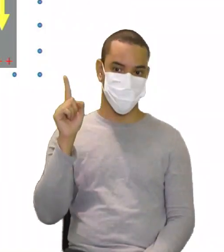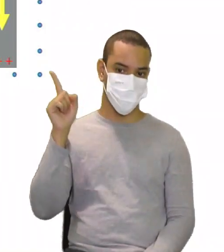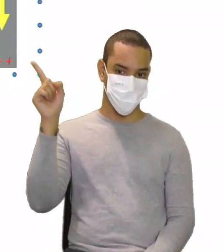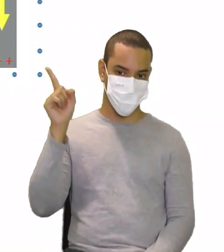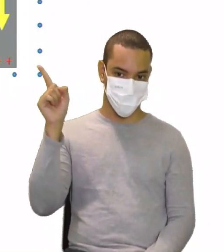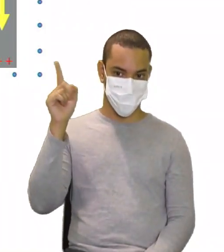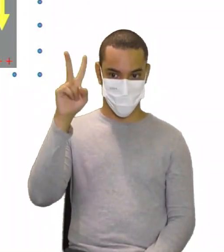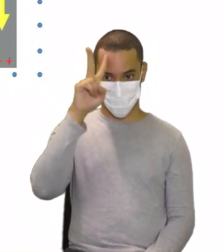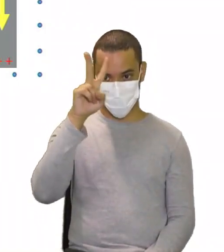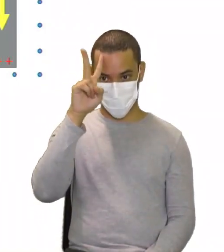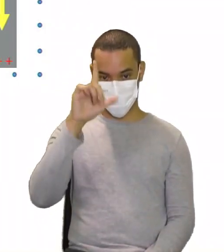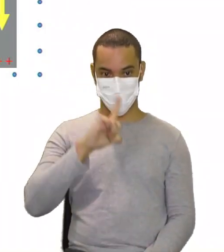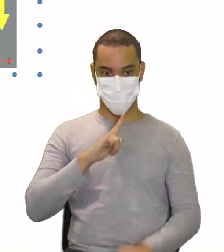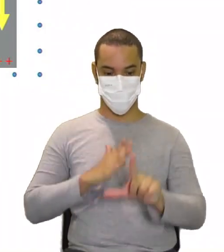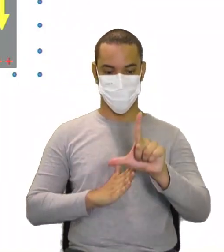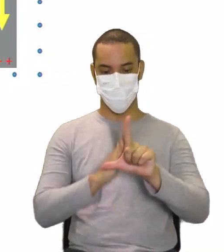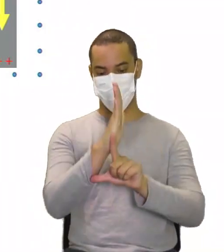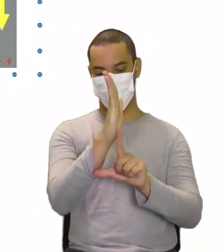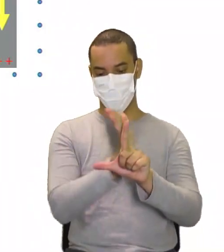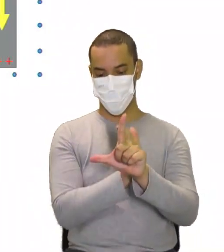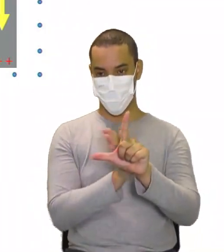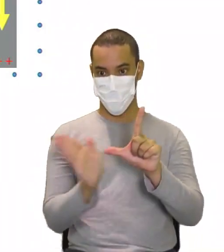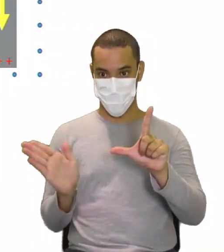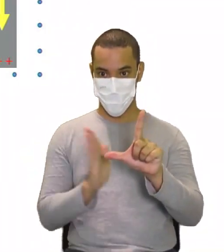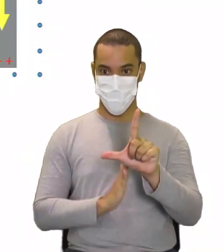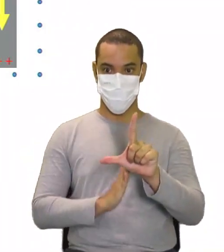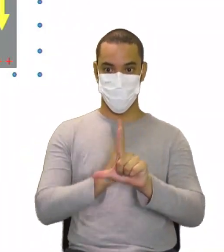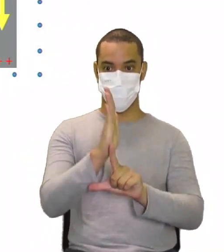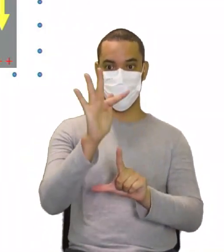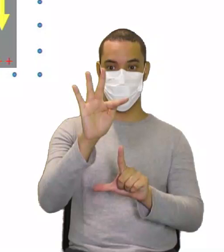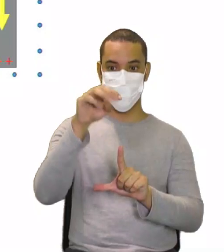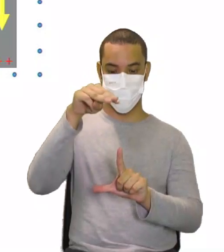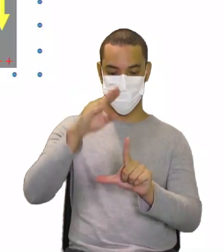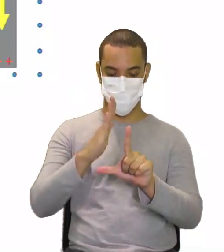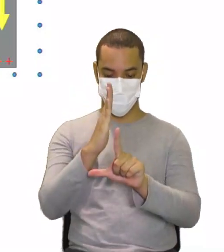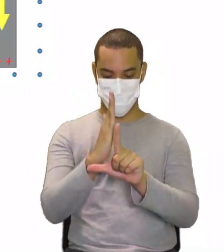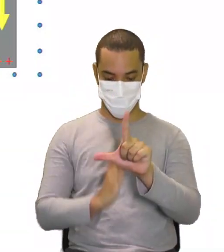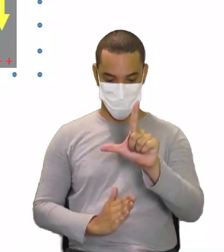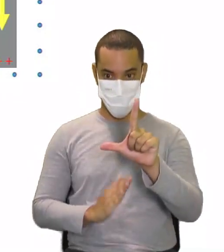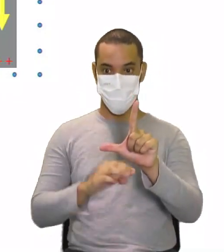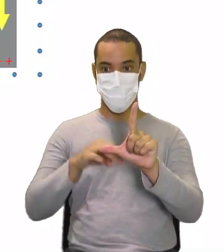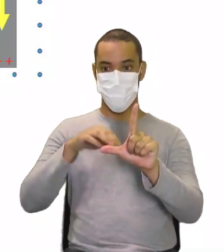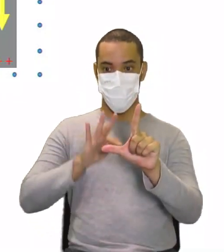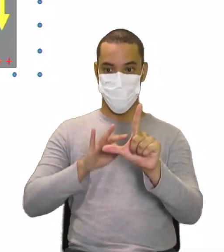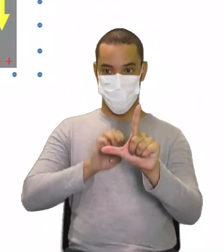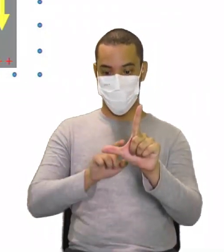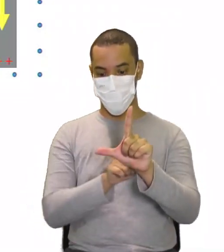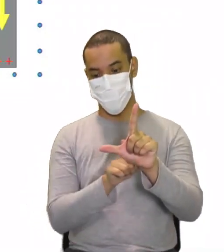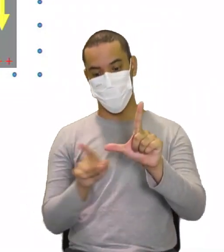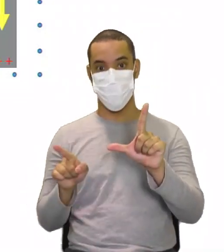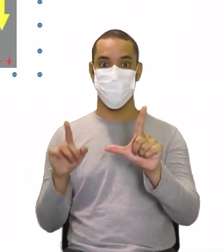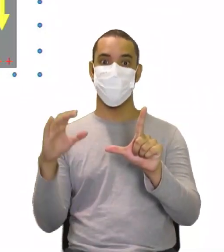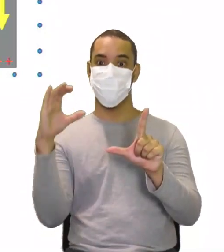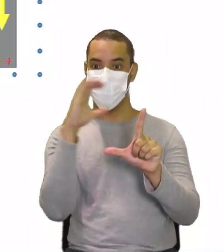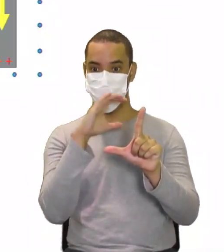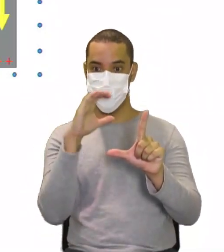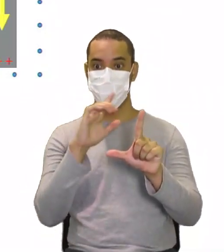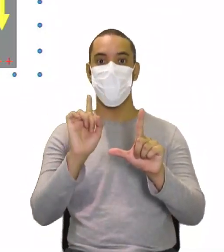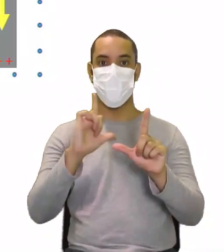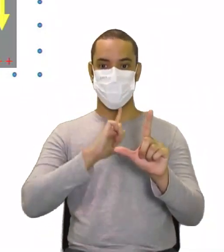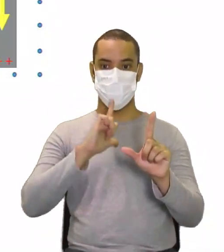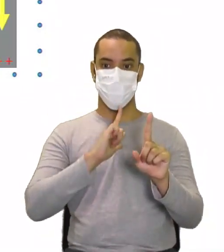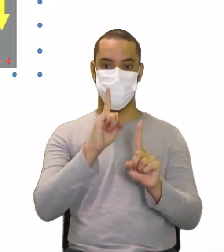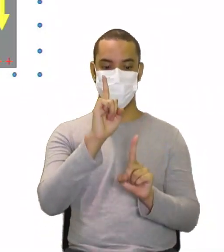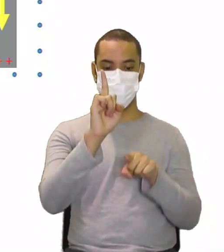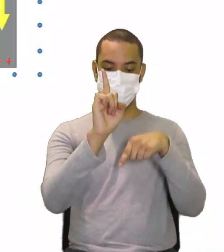olharem, vertical, força magnética sentido para cima e força elétrica sentido para